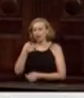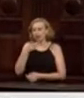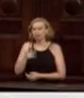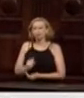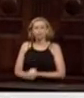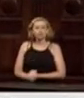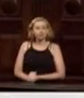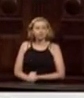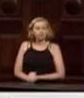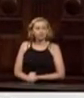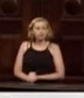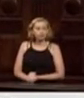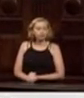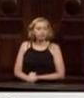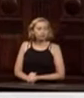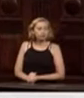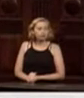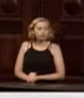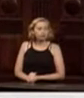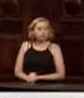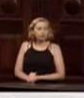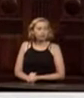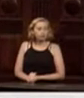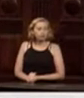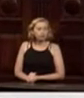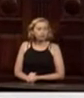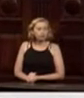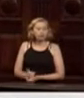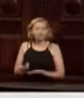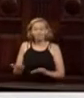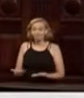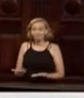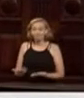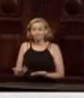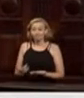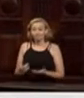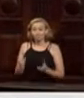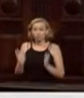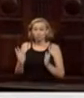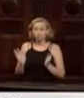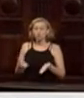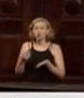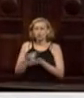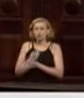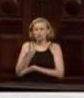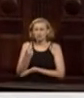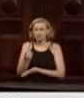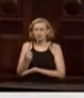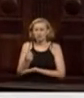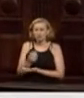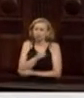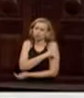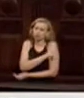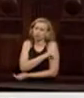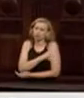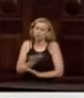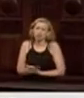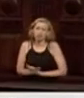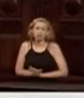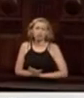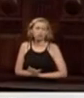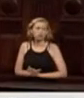um posicionamento sobre mais esse episódio que aconteceu hoje aqui no Rio de Janeiro, da condução coercitiva